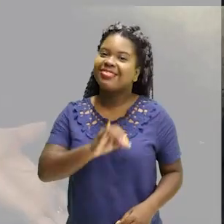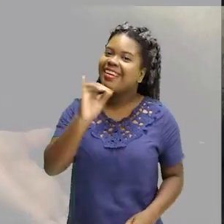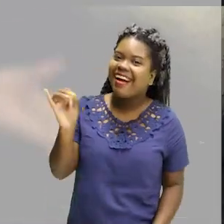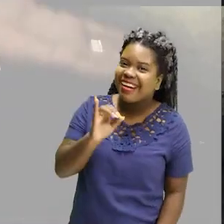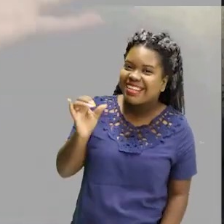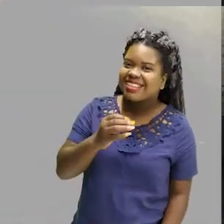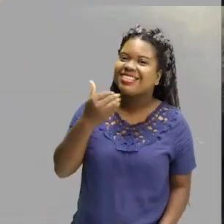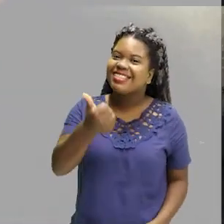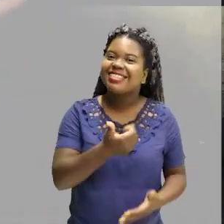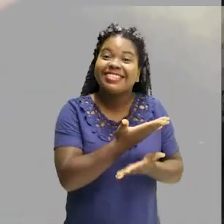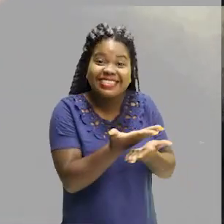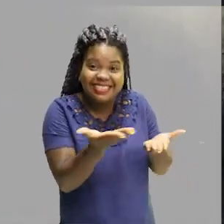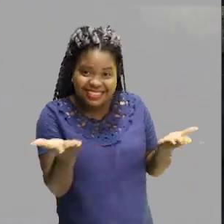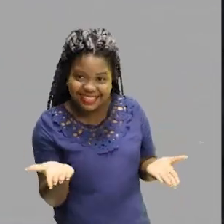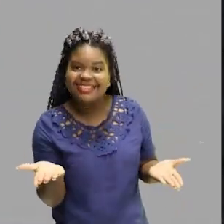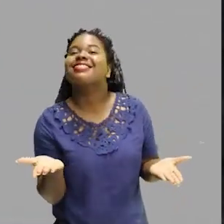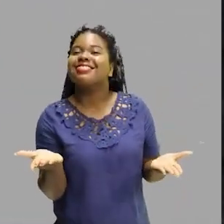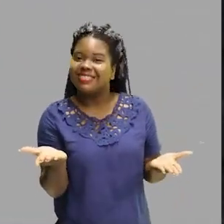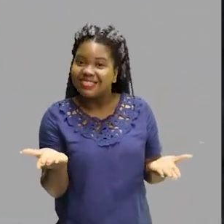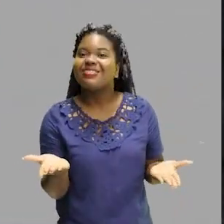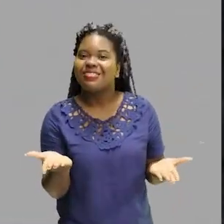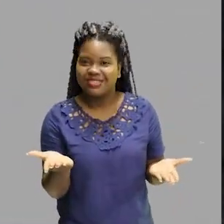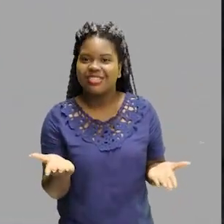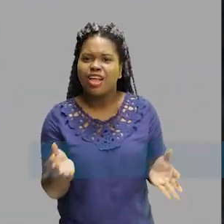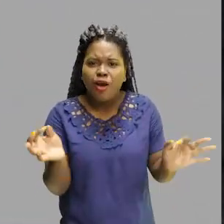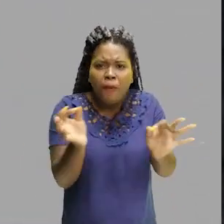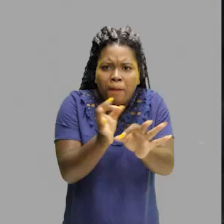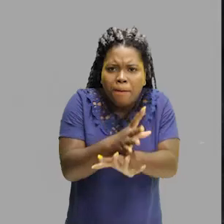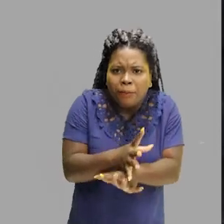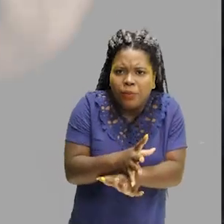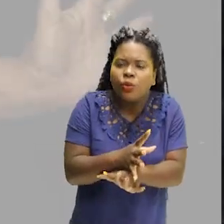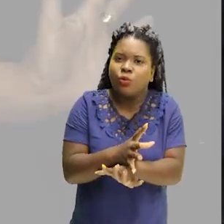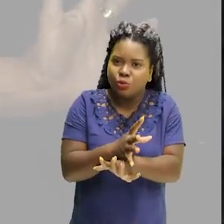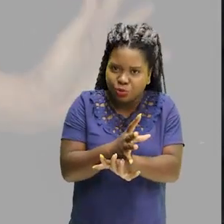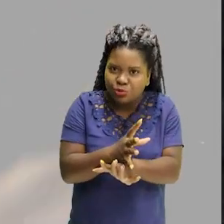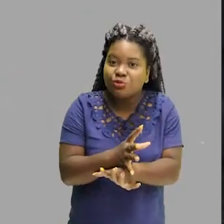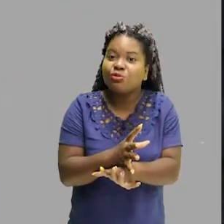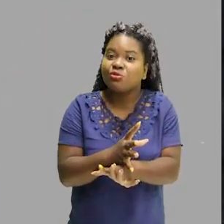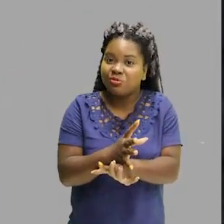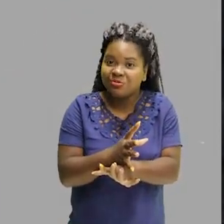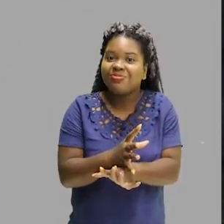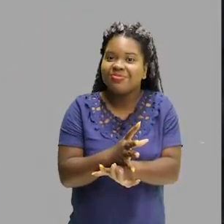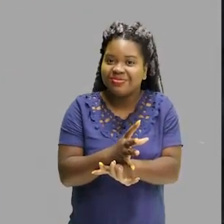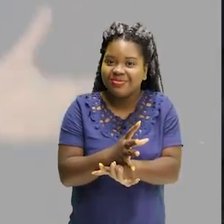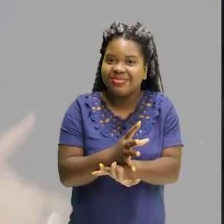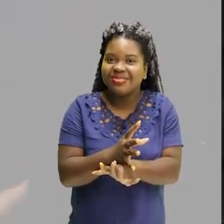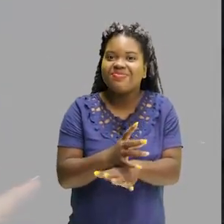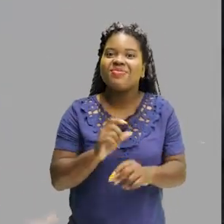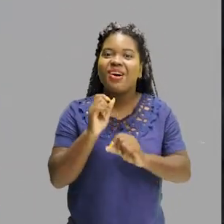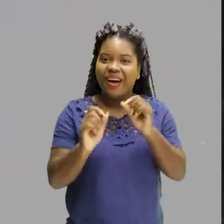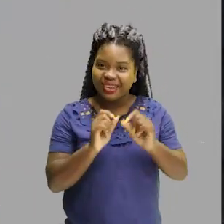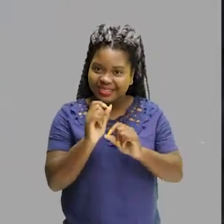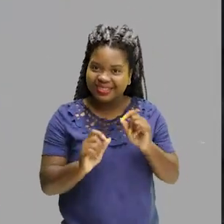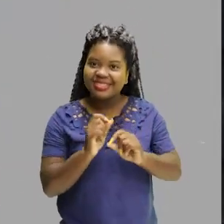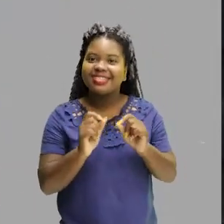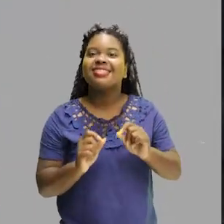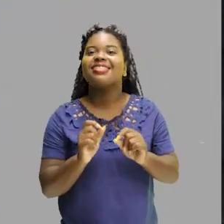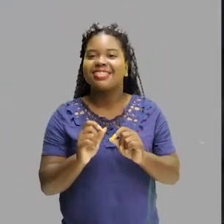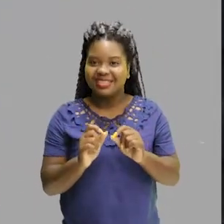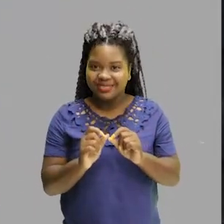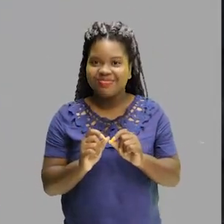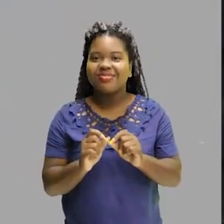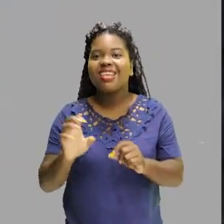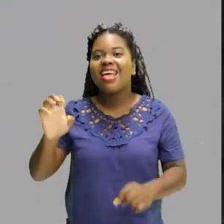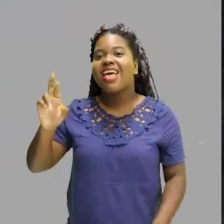Oi, chuchus, tudo bem com vocês? Prontos para mais um espetáculo respeitável público? Não é